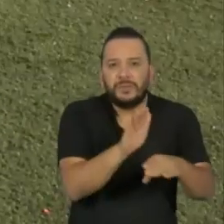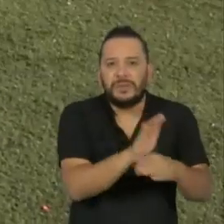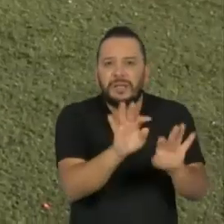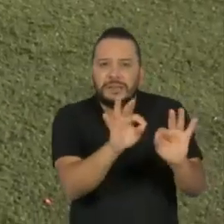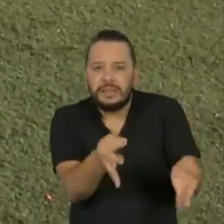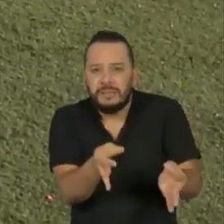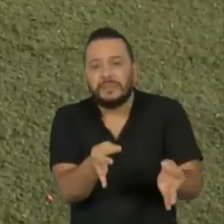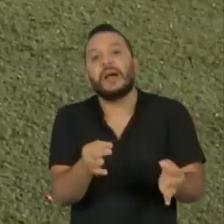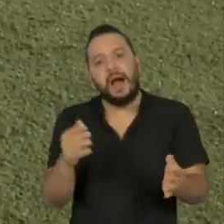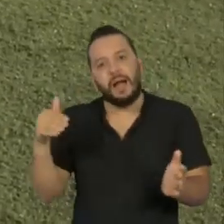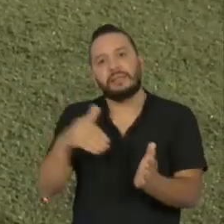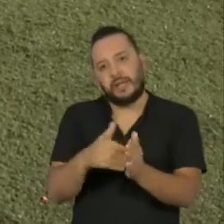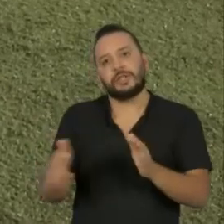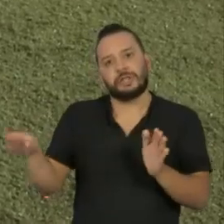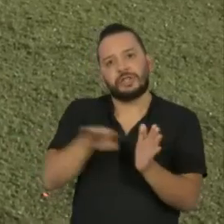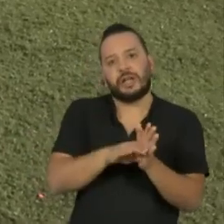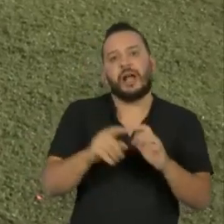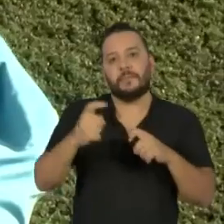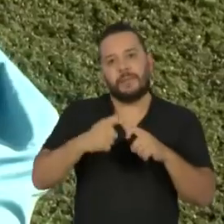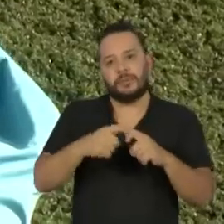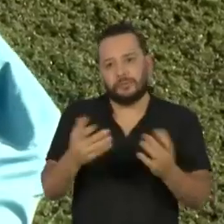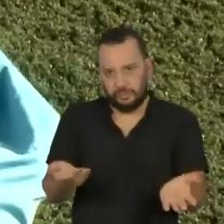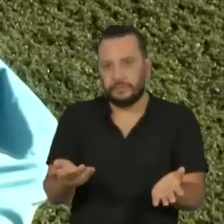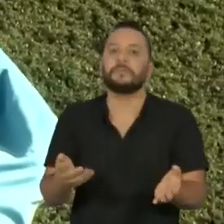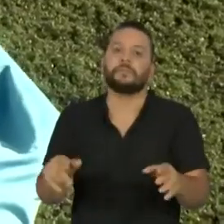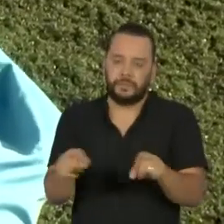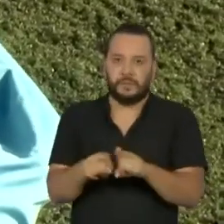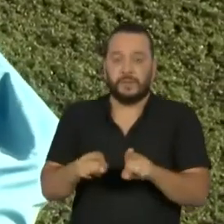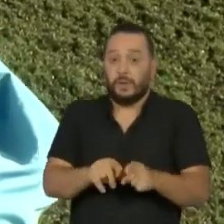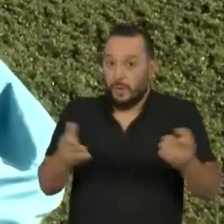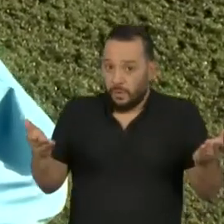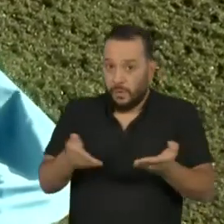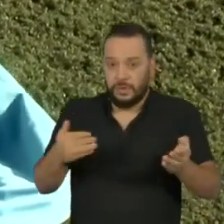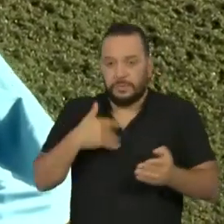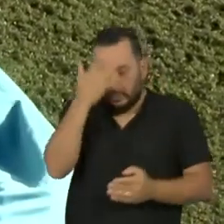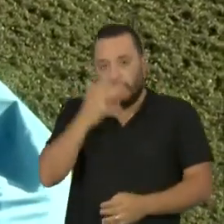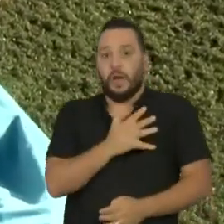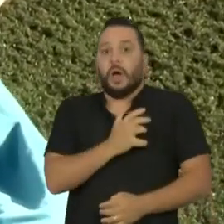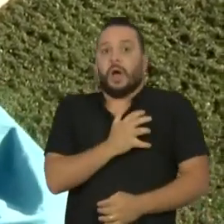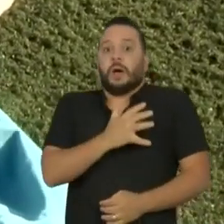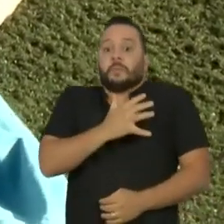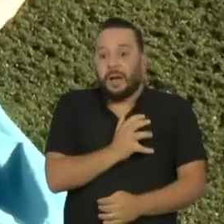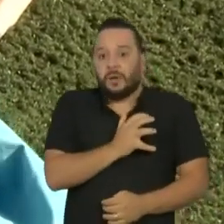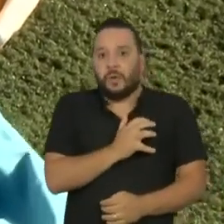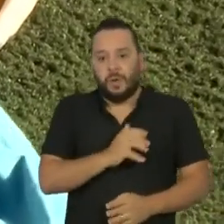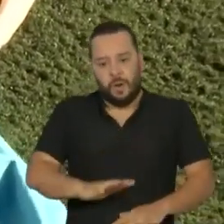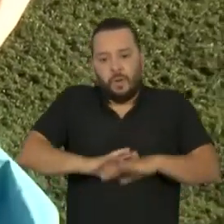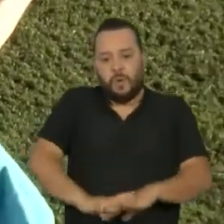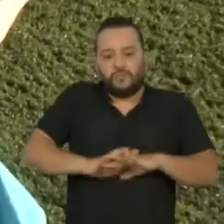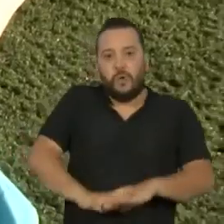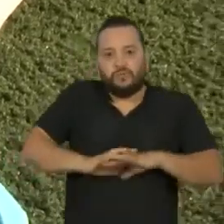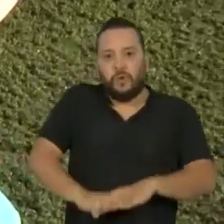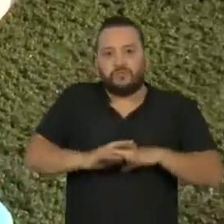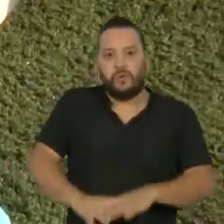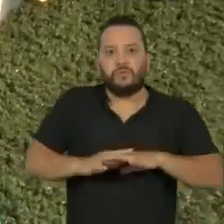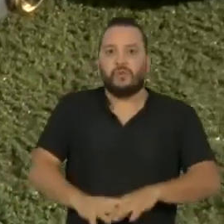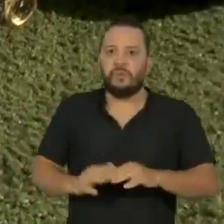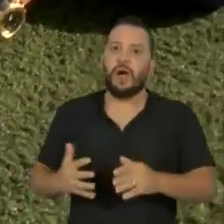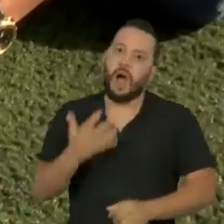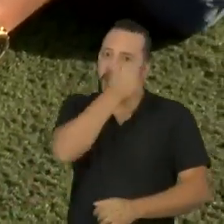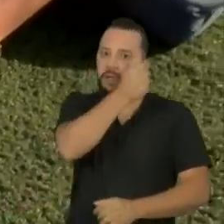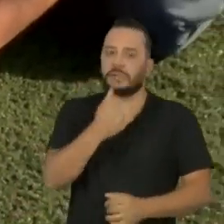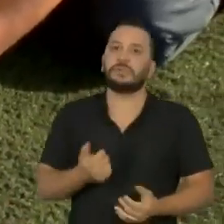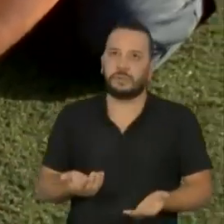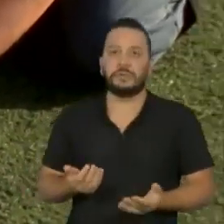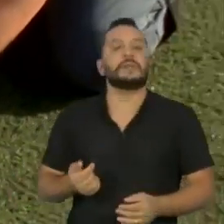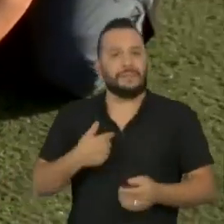ajuda chegue. Hoje aprenderam o que fazer com uma vítima de parada respiratória causada pelo novo coronavírus. O procedimento é